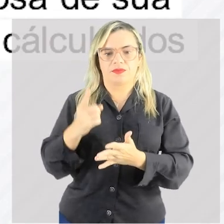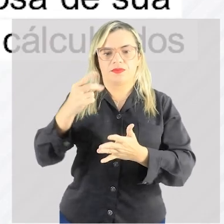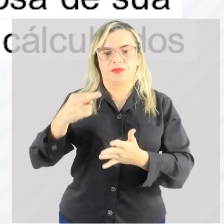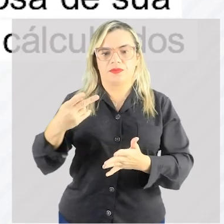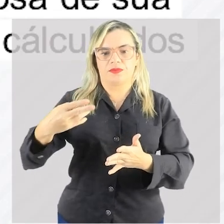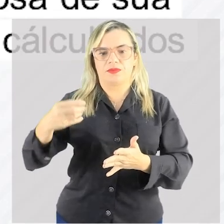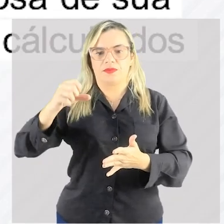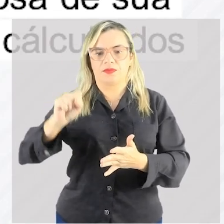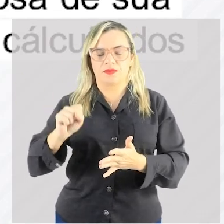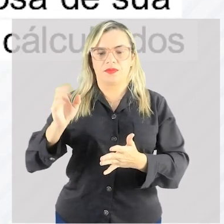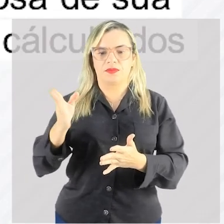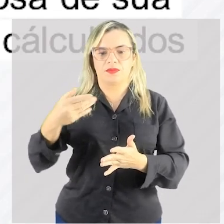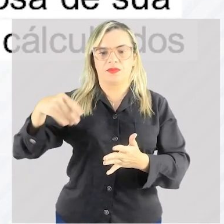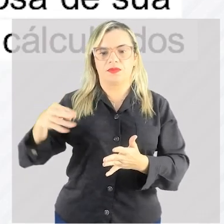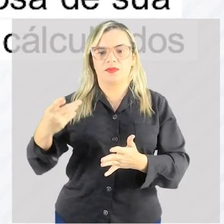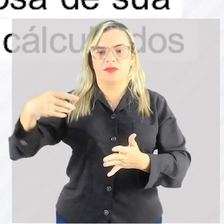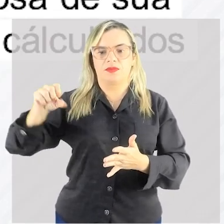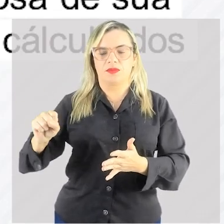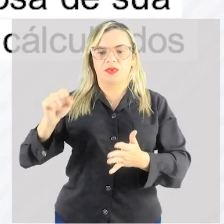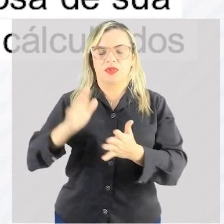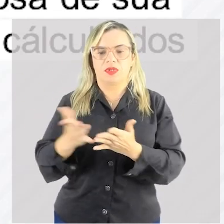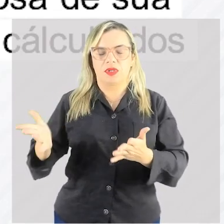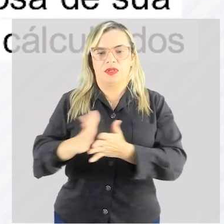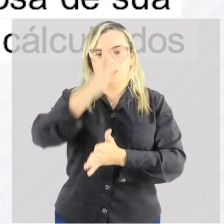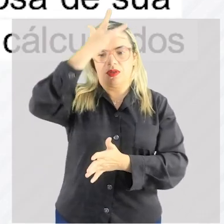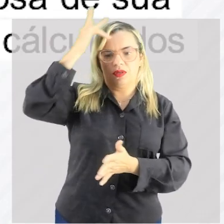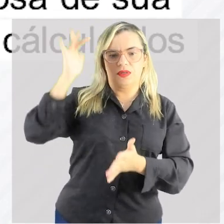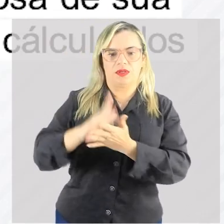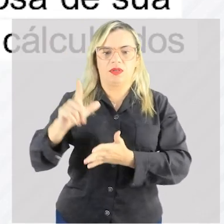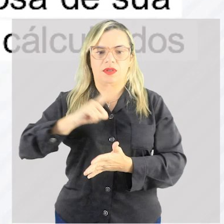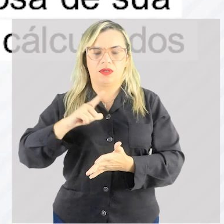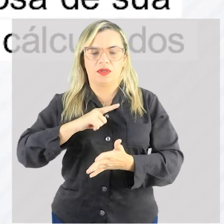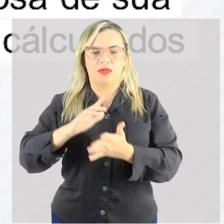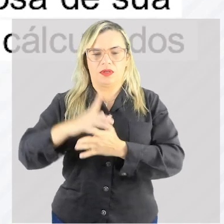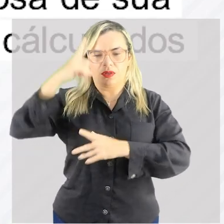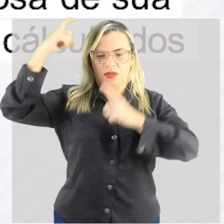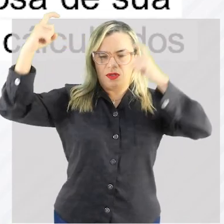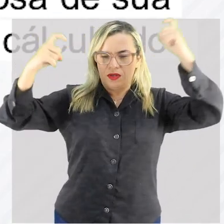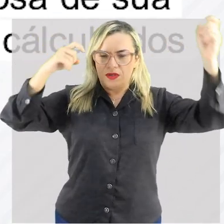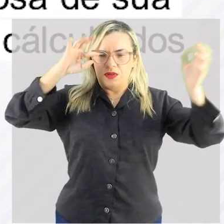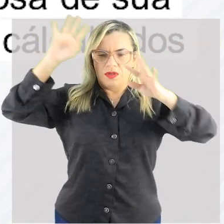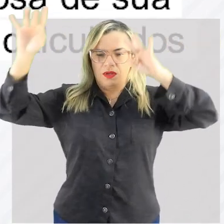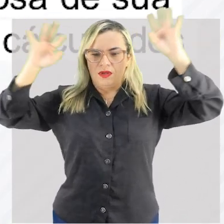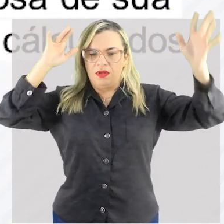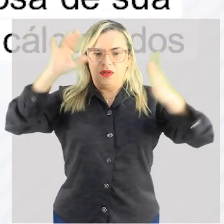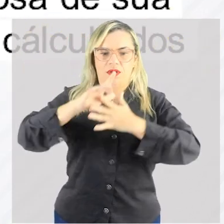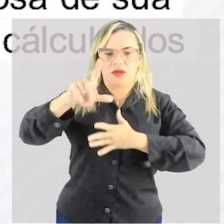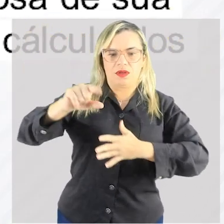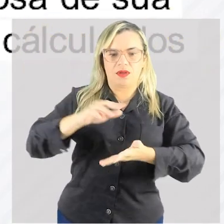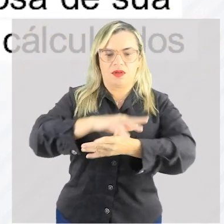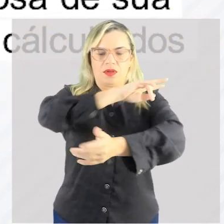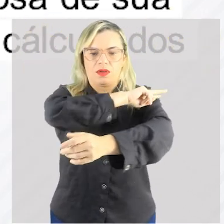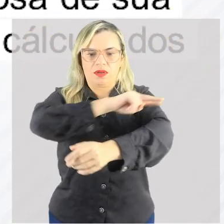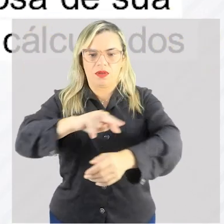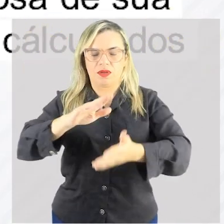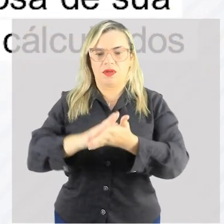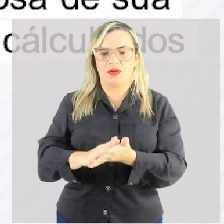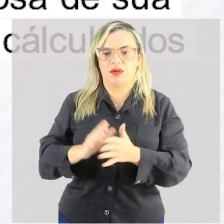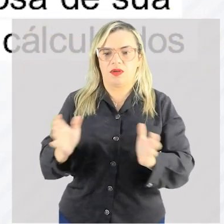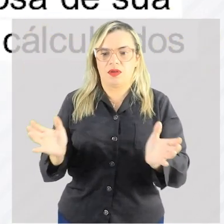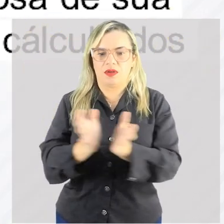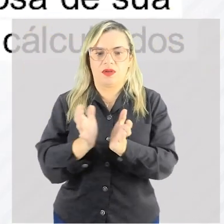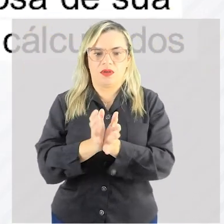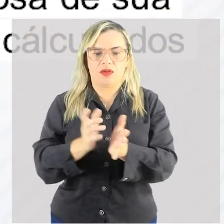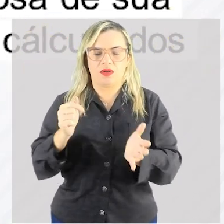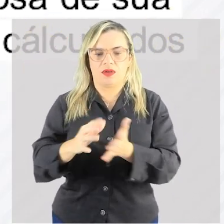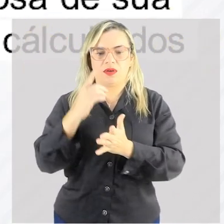deve criar um personagem por seleção criteriosa de sua raça de tendência e de classe além do